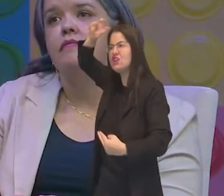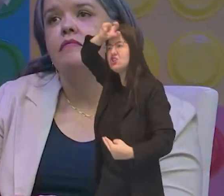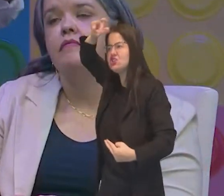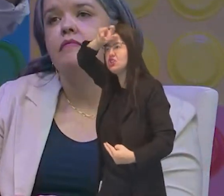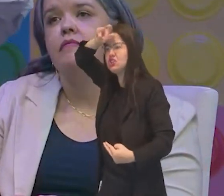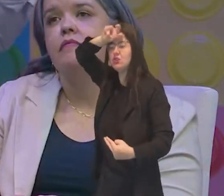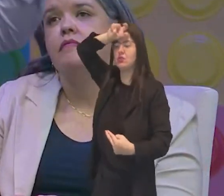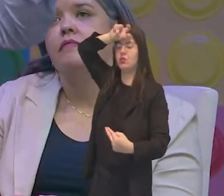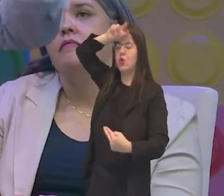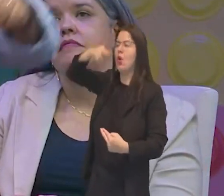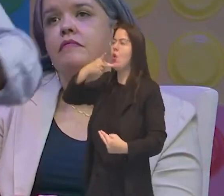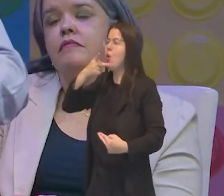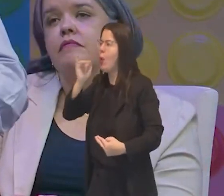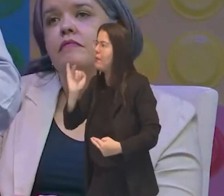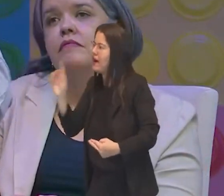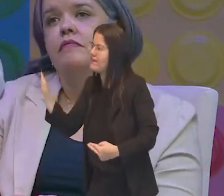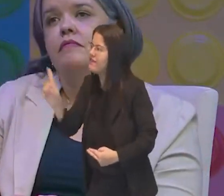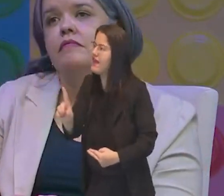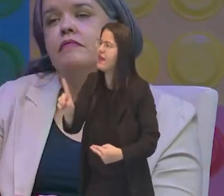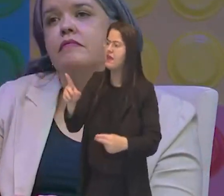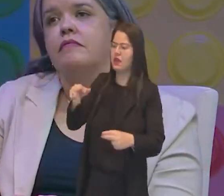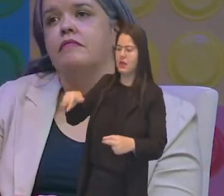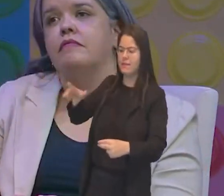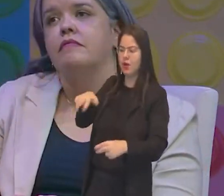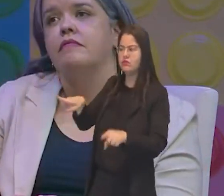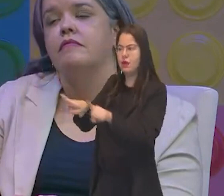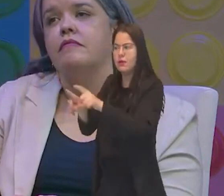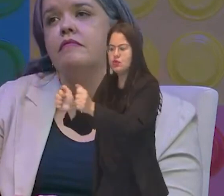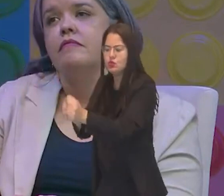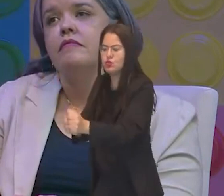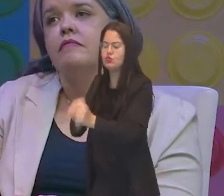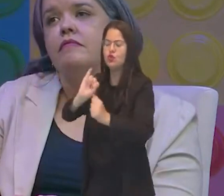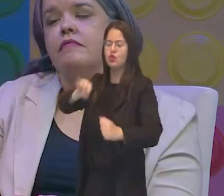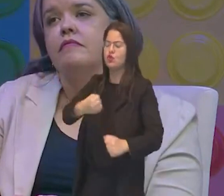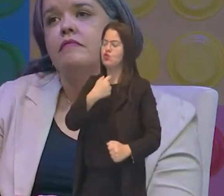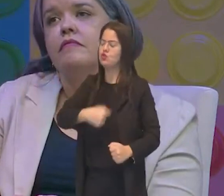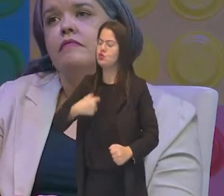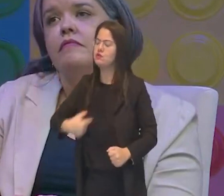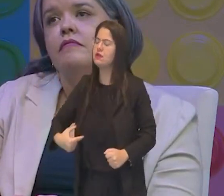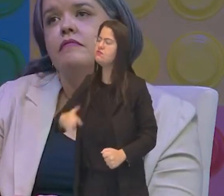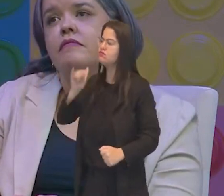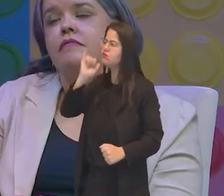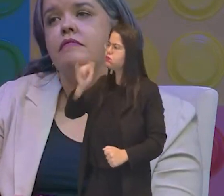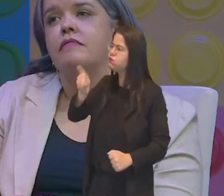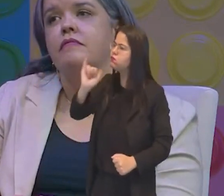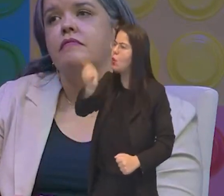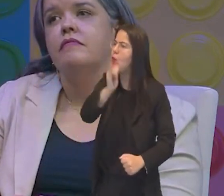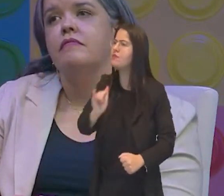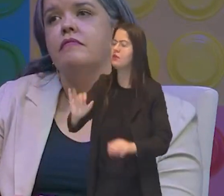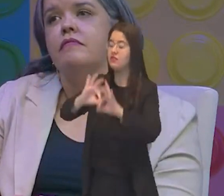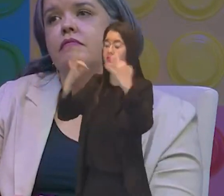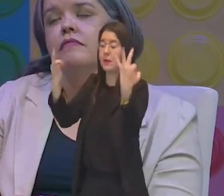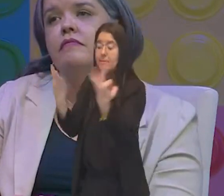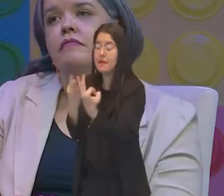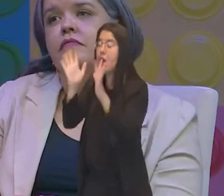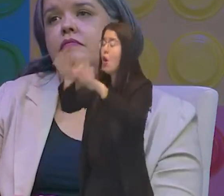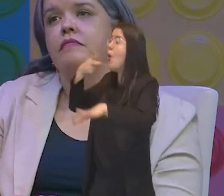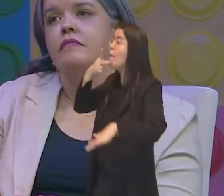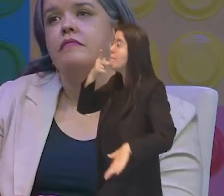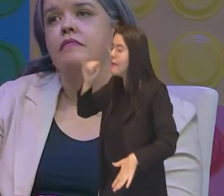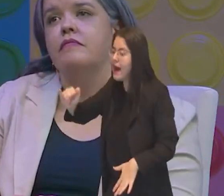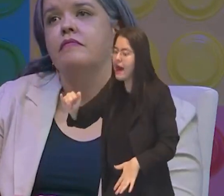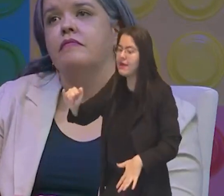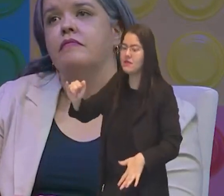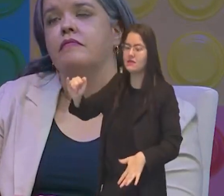pai vem, seus irmãos vêm, e em algum momento José falando ali para a sua família: pai,